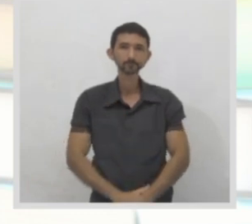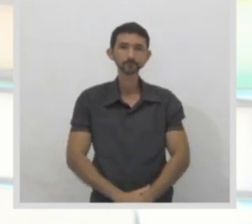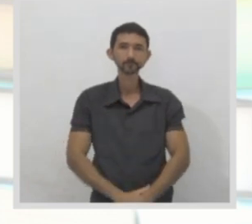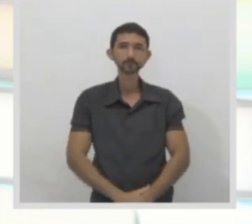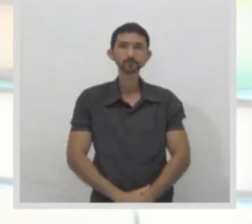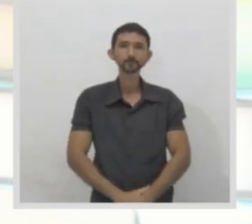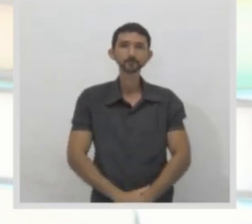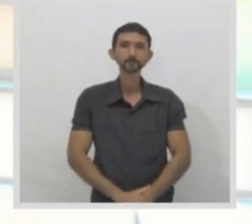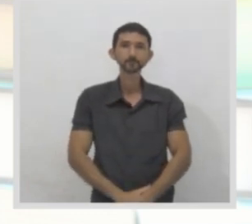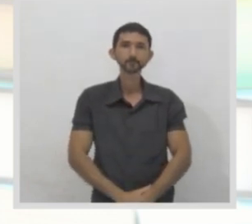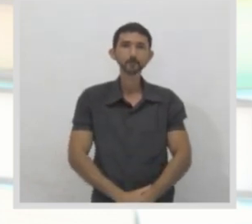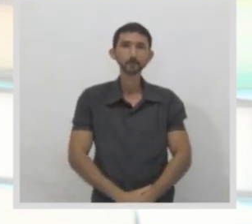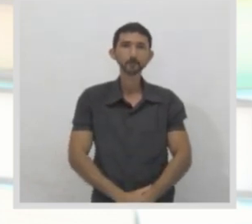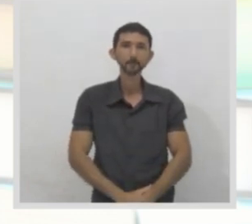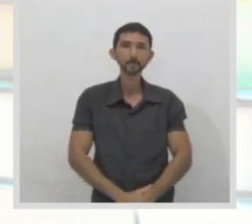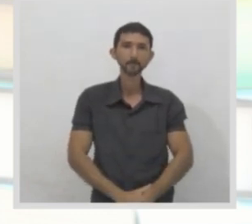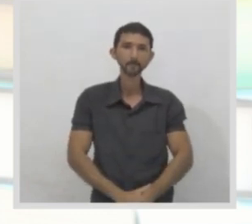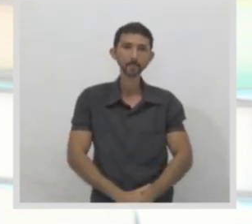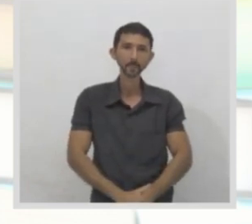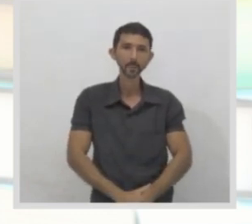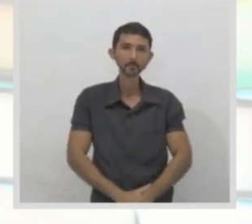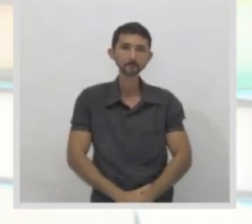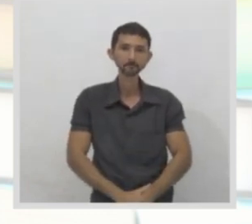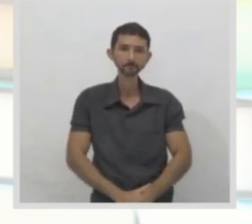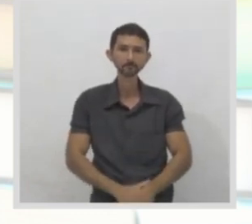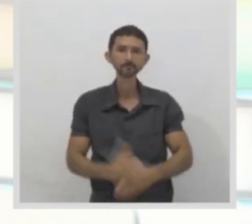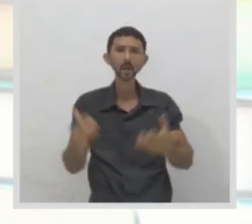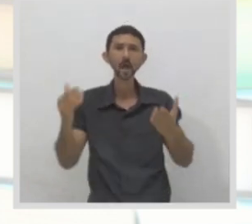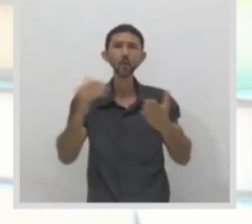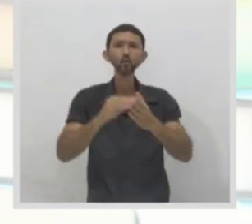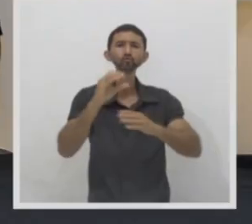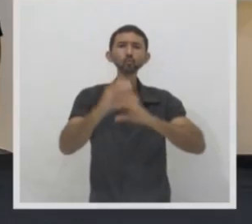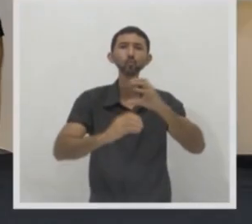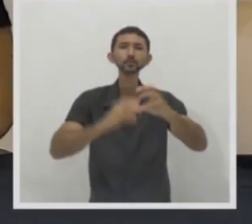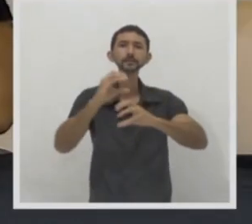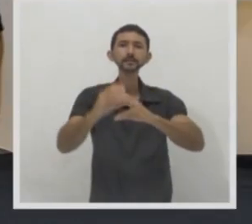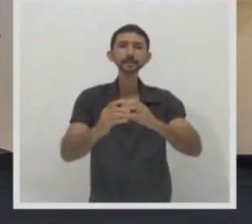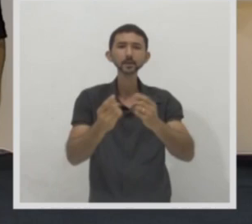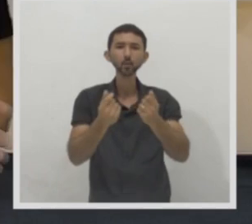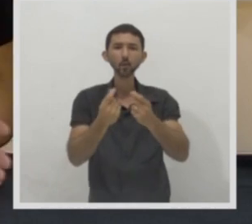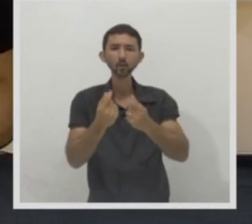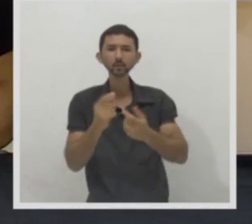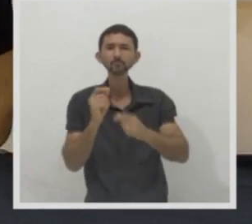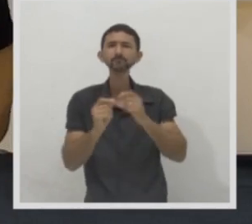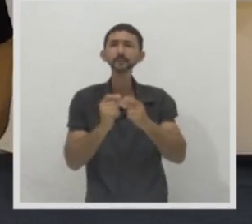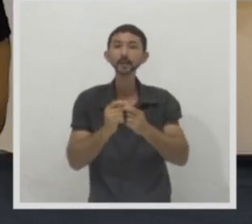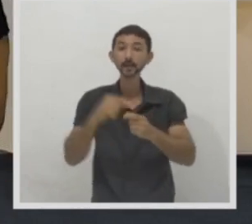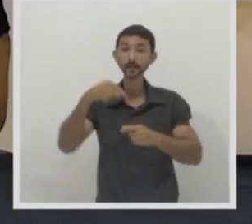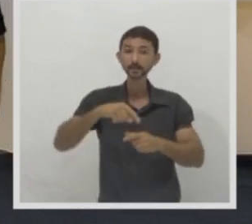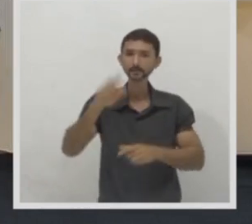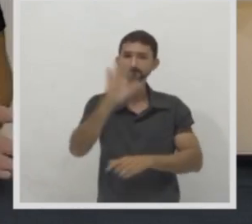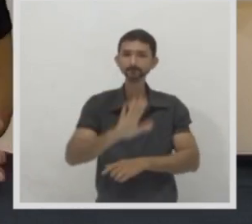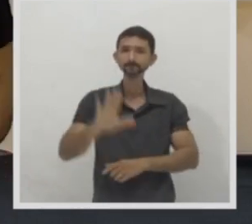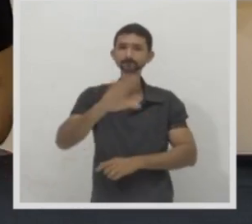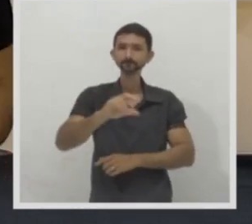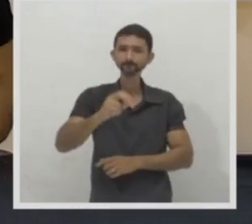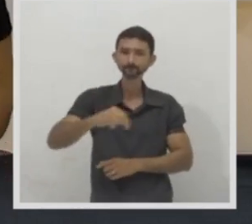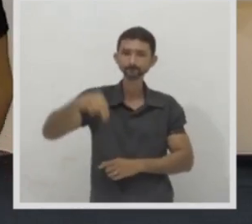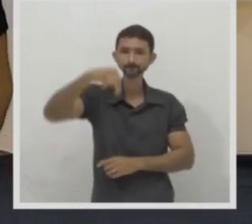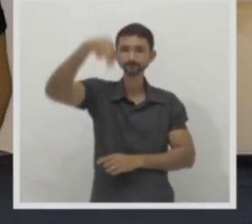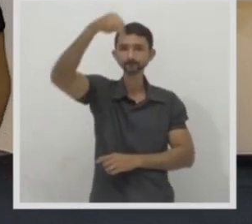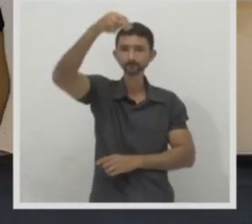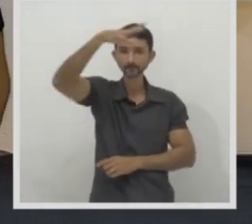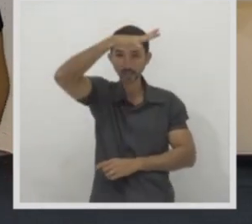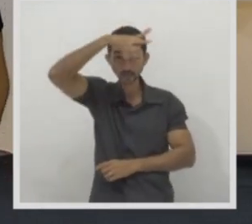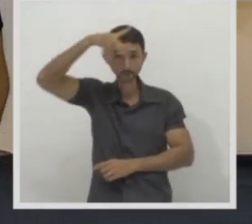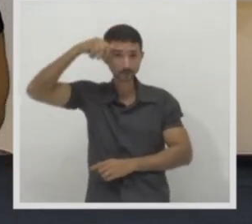né? E o nosso último ciclo econômico, né, relacionado com a nossa região, a região amazônica, é